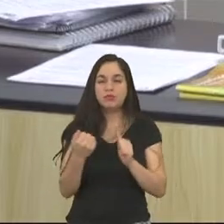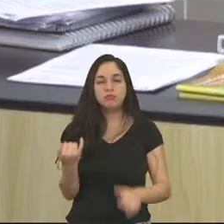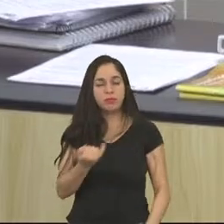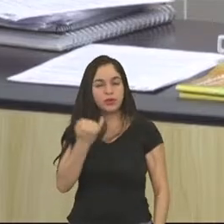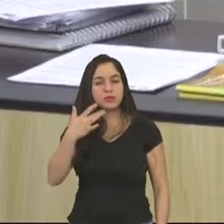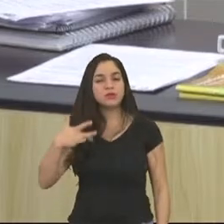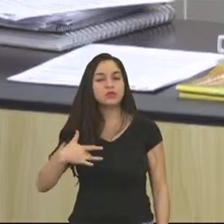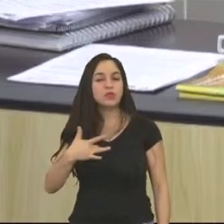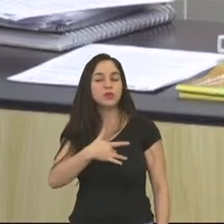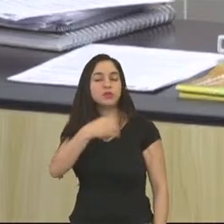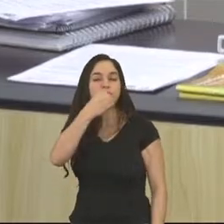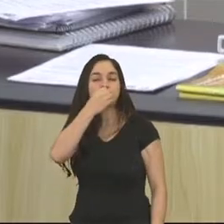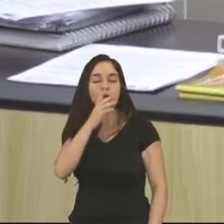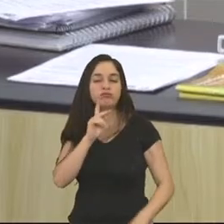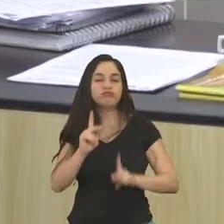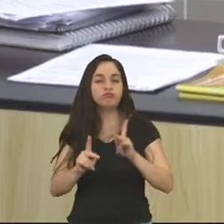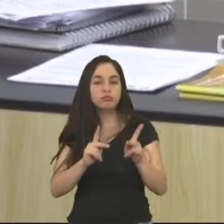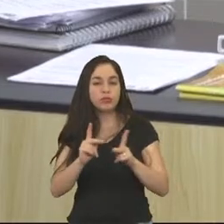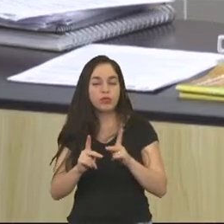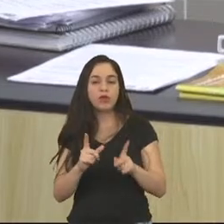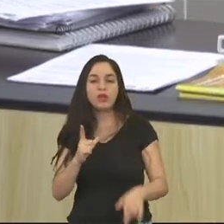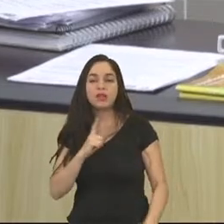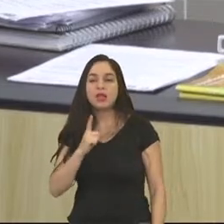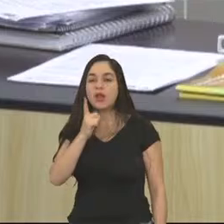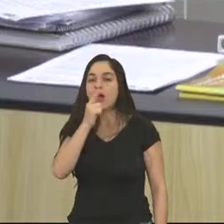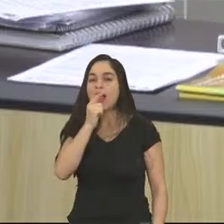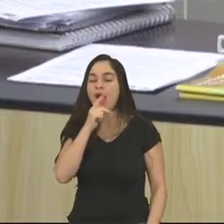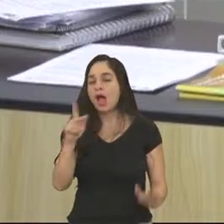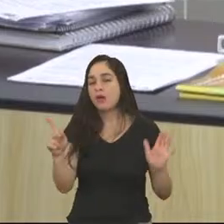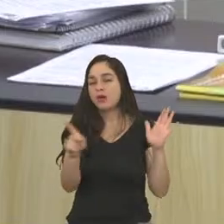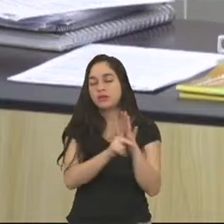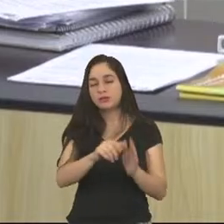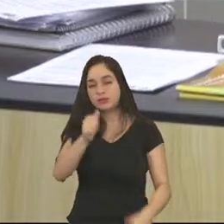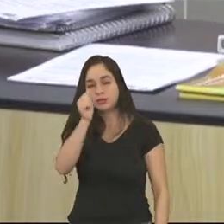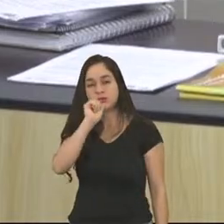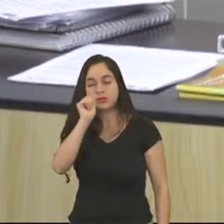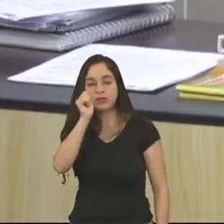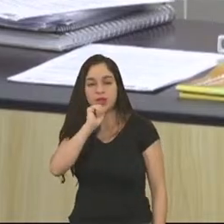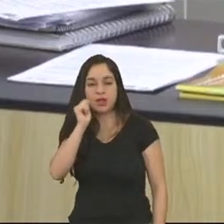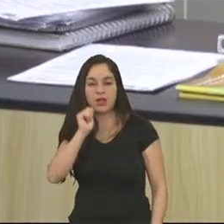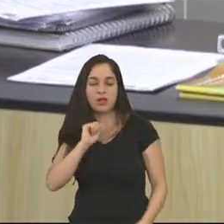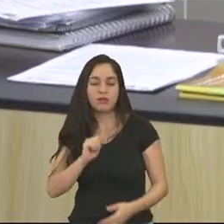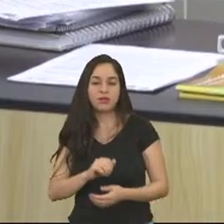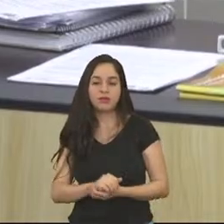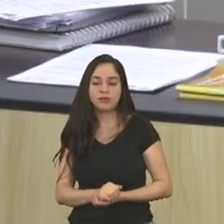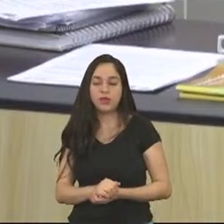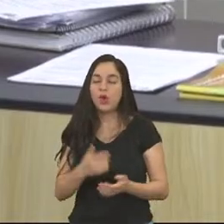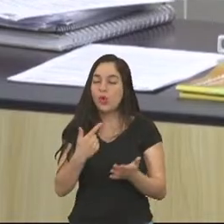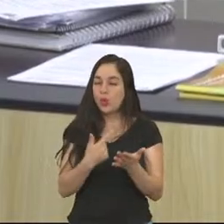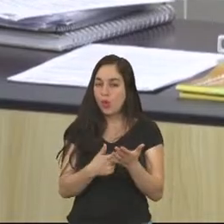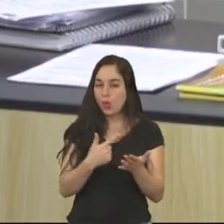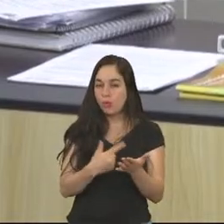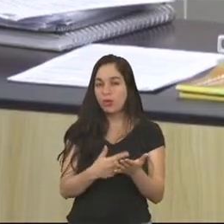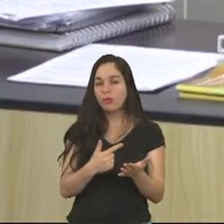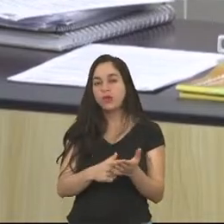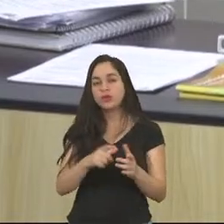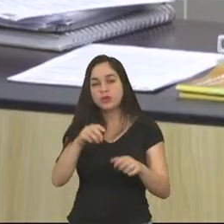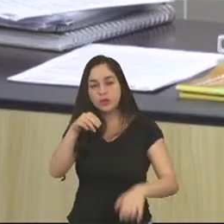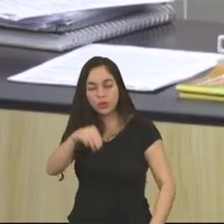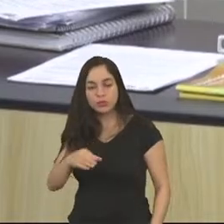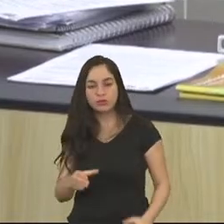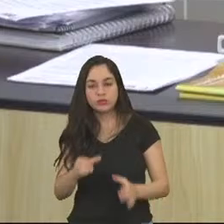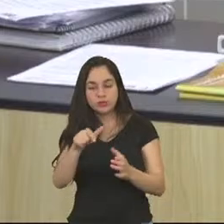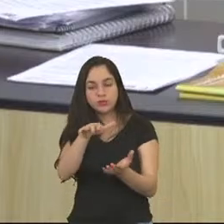população. Oferecendo água potável nesses locais, reforça o compromisso do município com a promoção